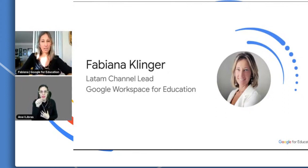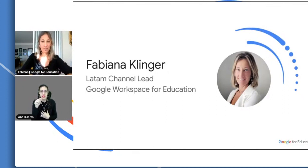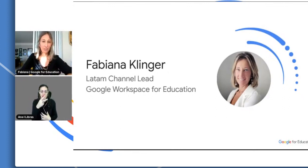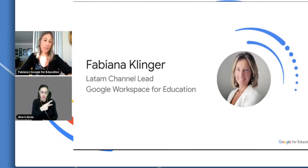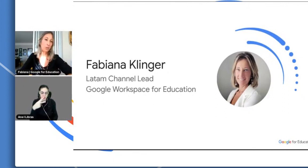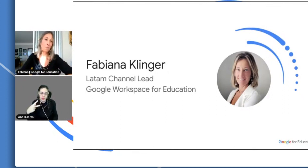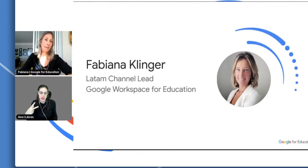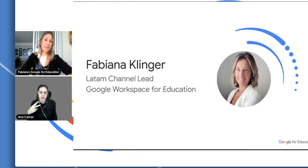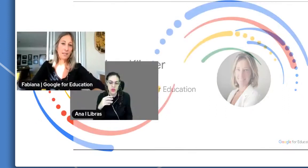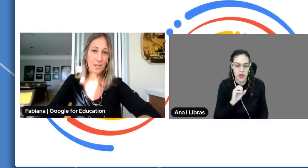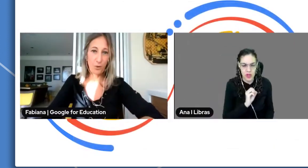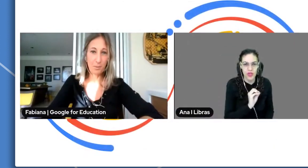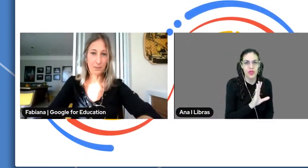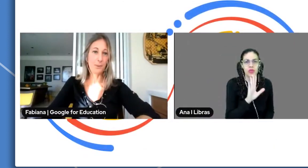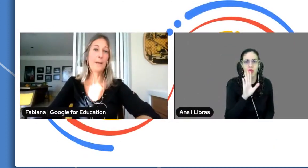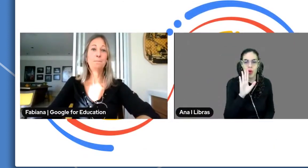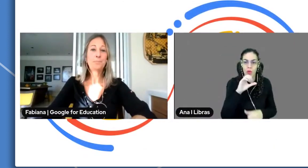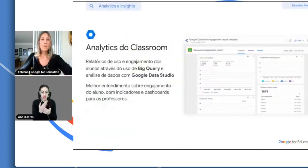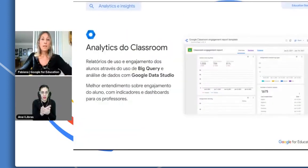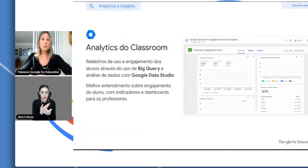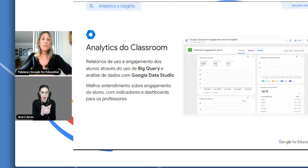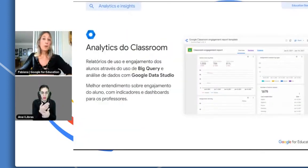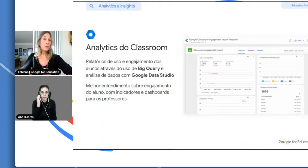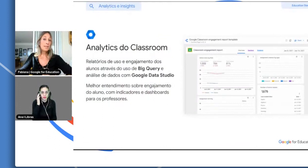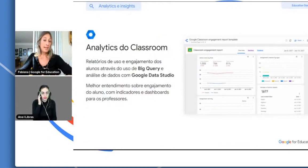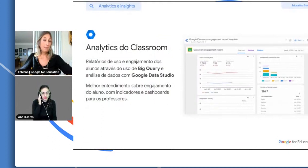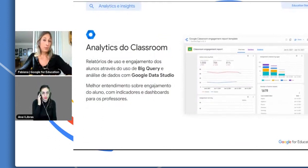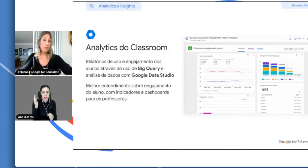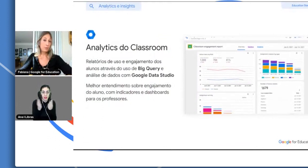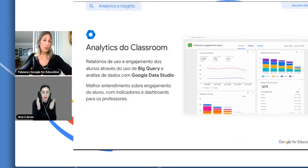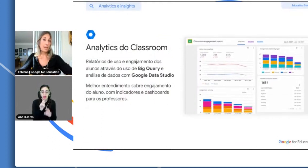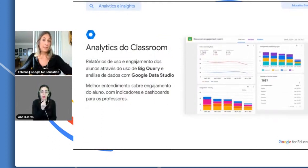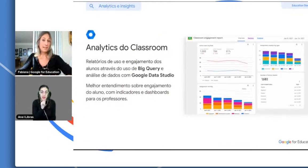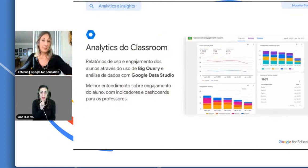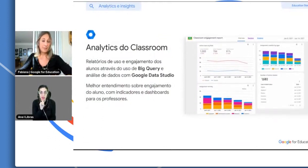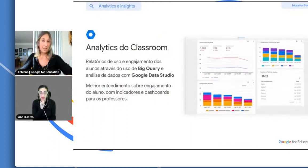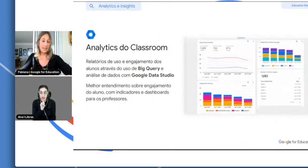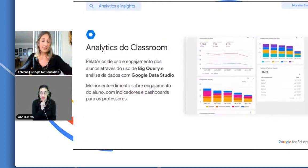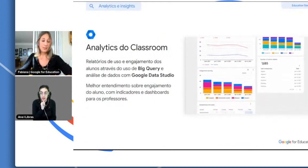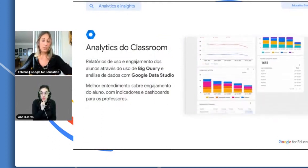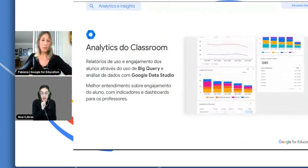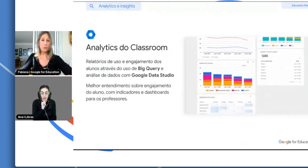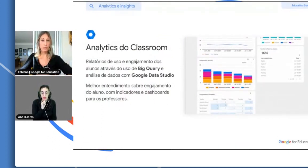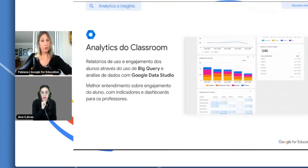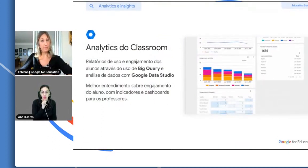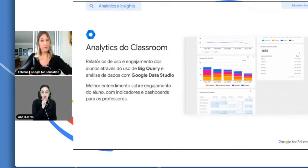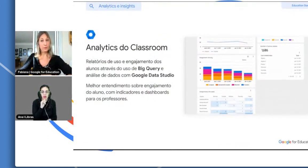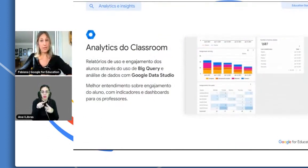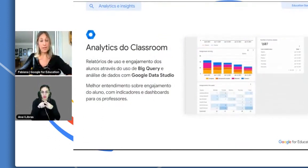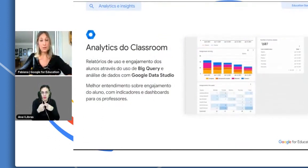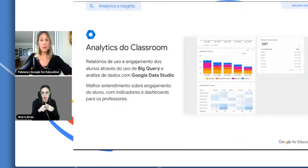sempre se reinventando e se transformando. Eu trouxe aqui alguns exemplos de funcionalidades avançadas do